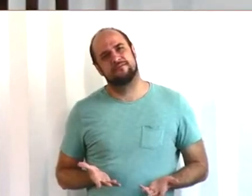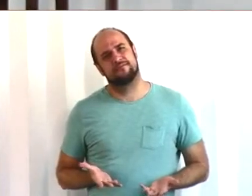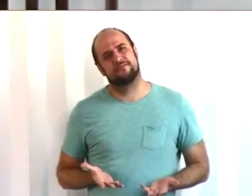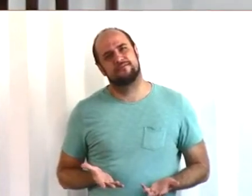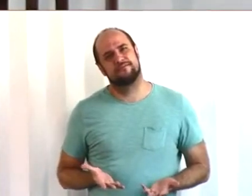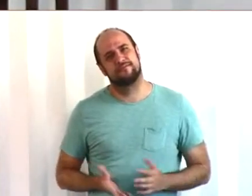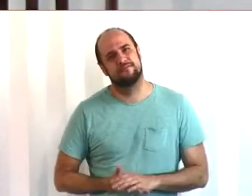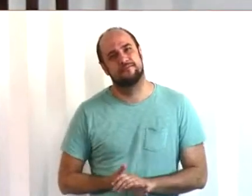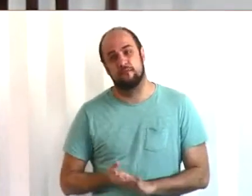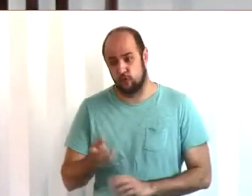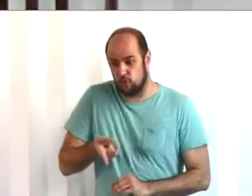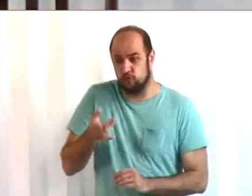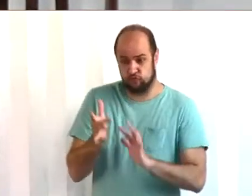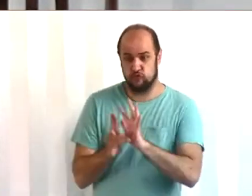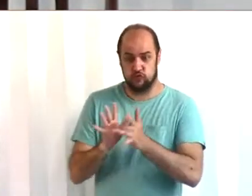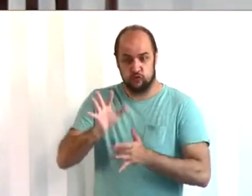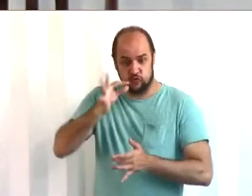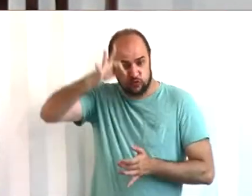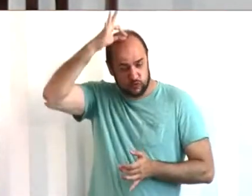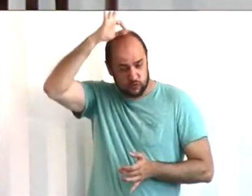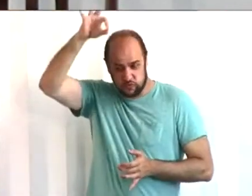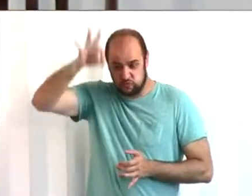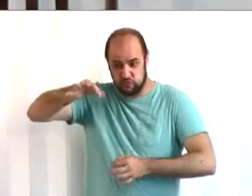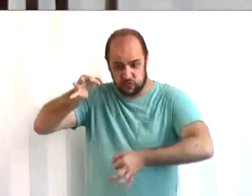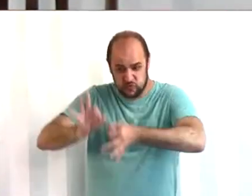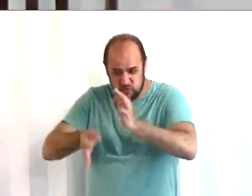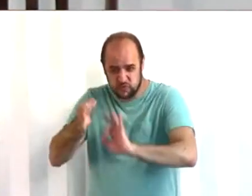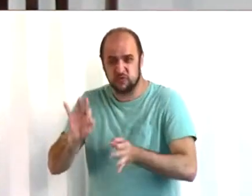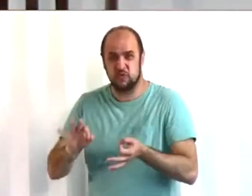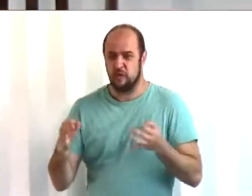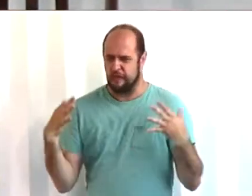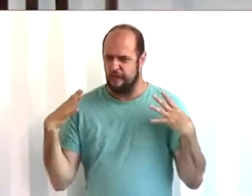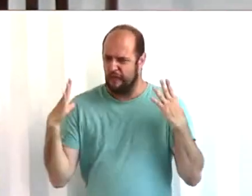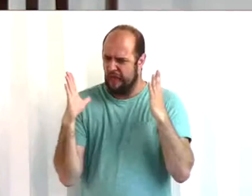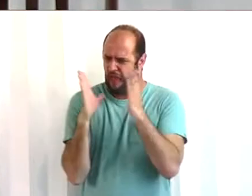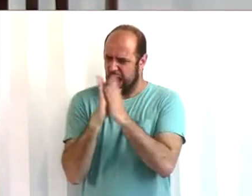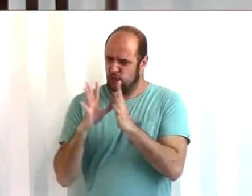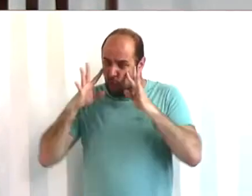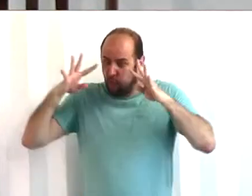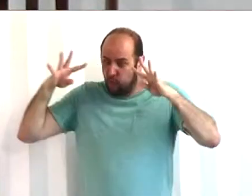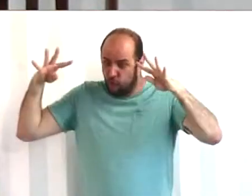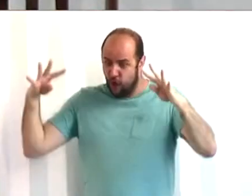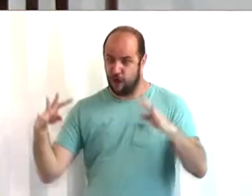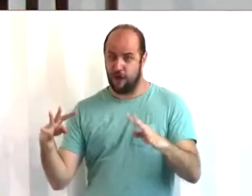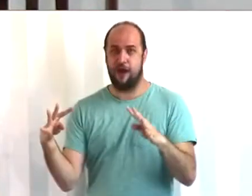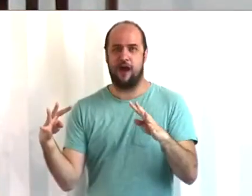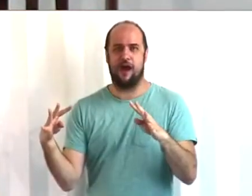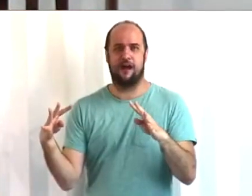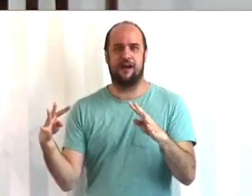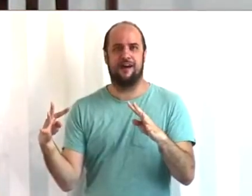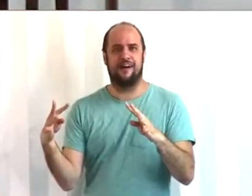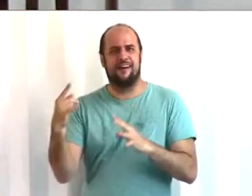Ele não foi só justificado em espírito, ele foi contemplado por anjos, diz o texto, aqui no versículo